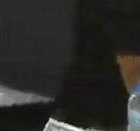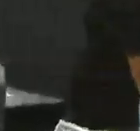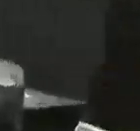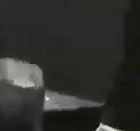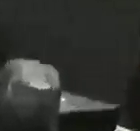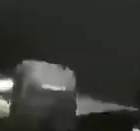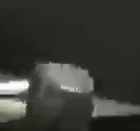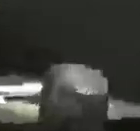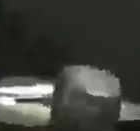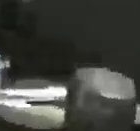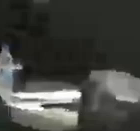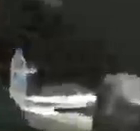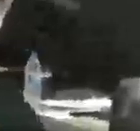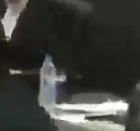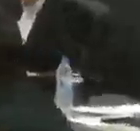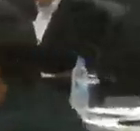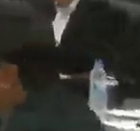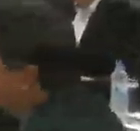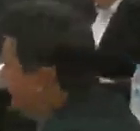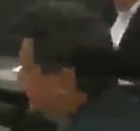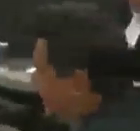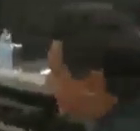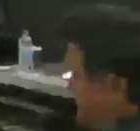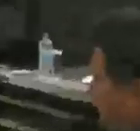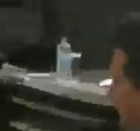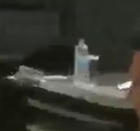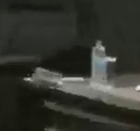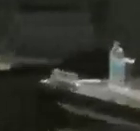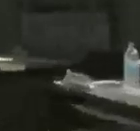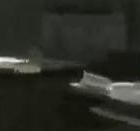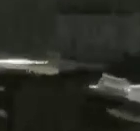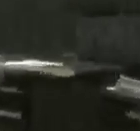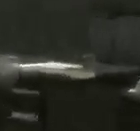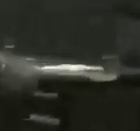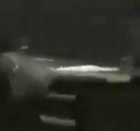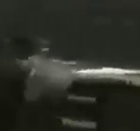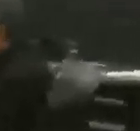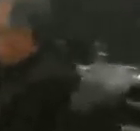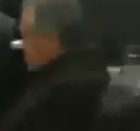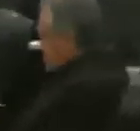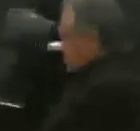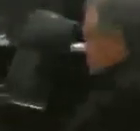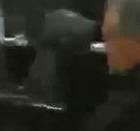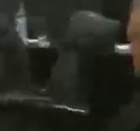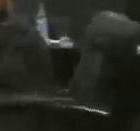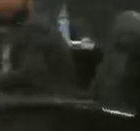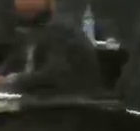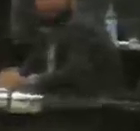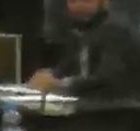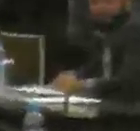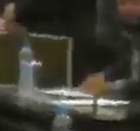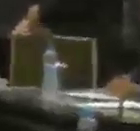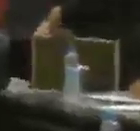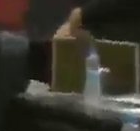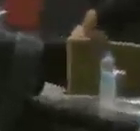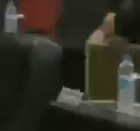juntamente com vossa excelência naquela época, e sempre insistindo juntamente com os outros prefeitos para que fizesse aquela casa tão importante. E